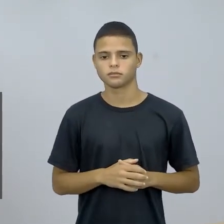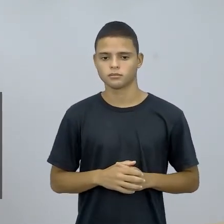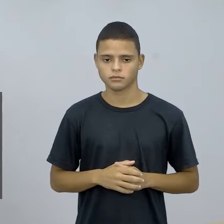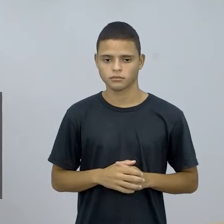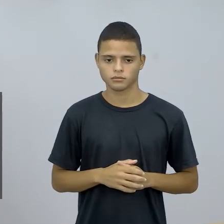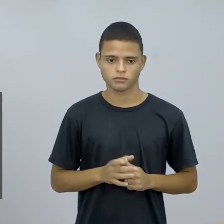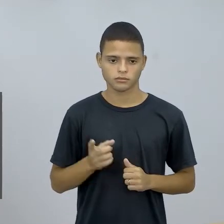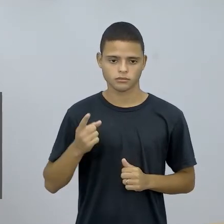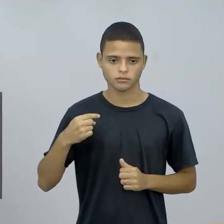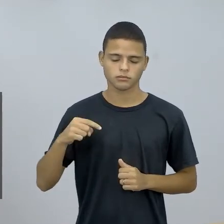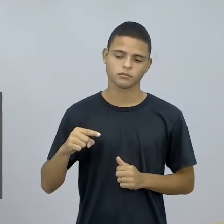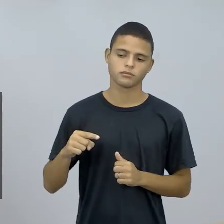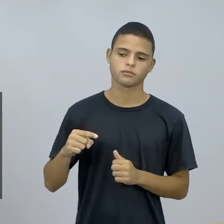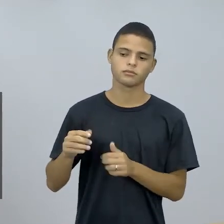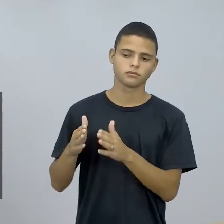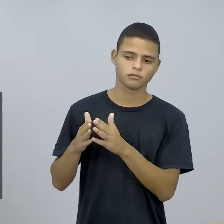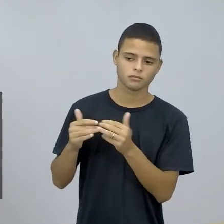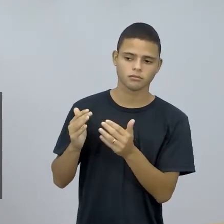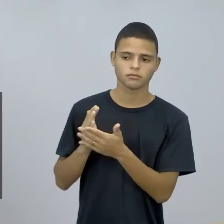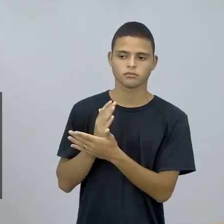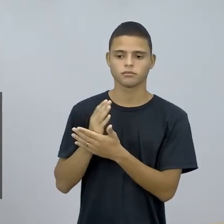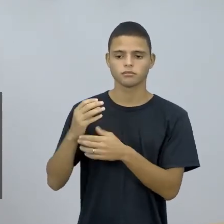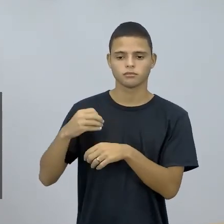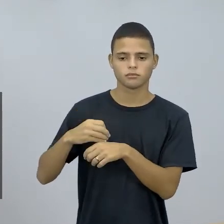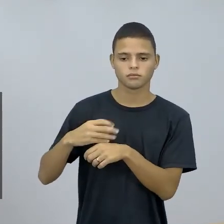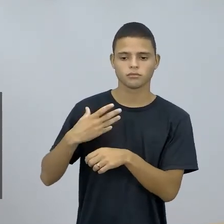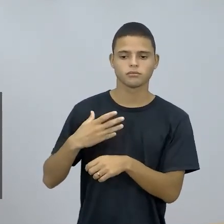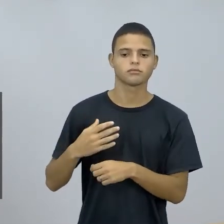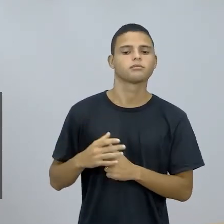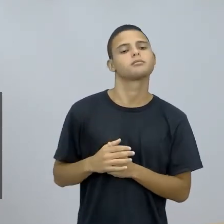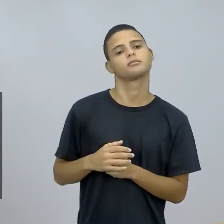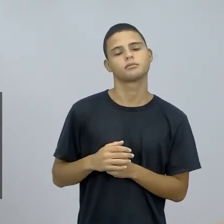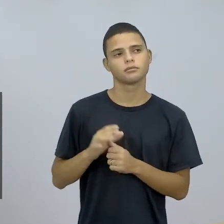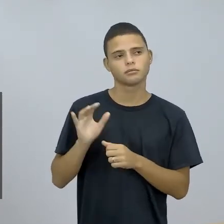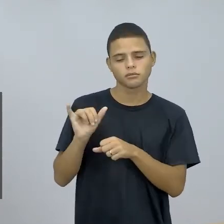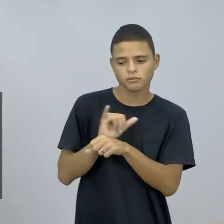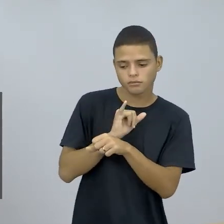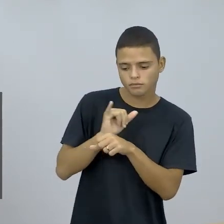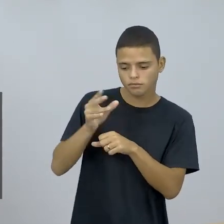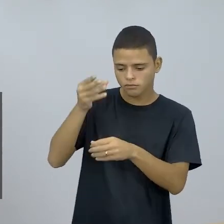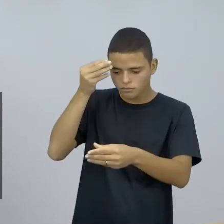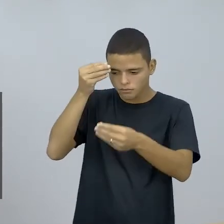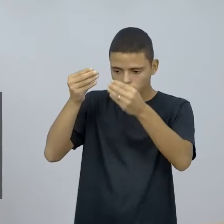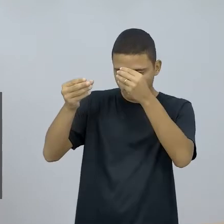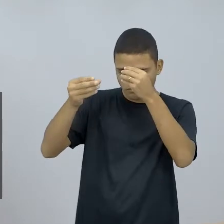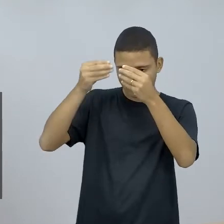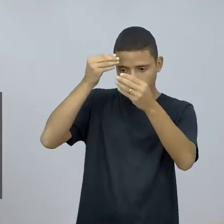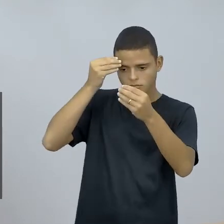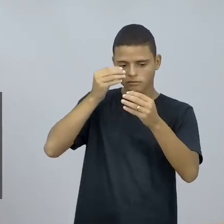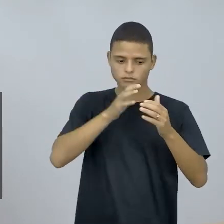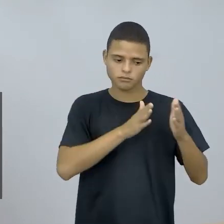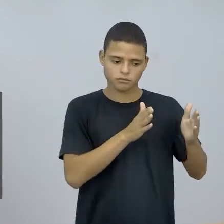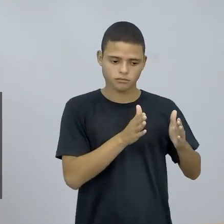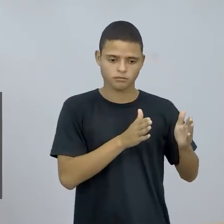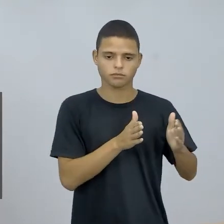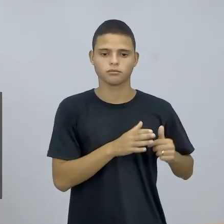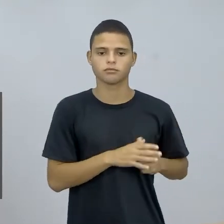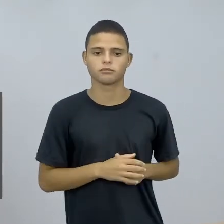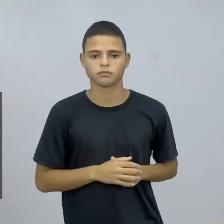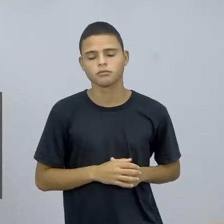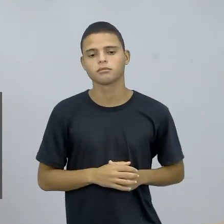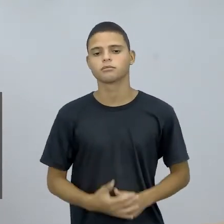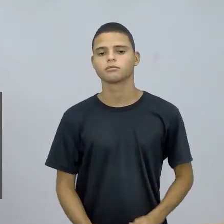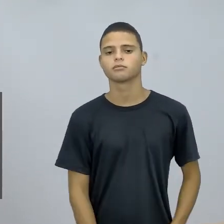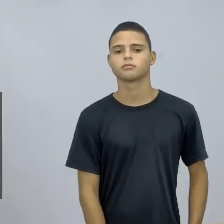pedindo dicas, e você vai montando estratégias para resolver aquele medo que você tem.